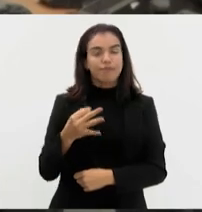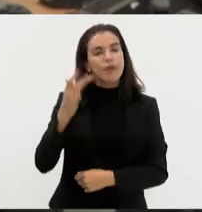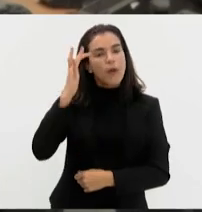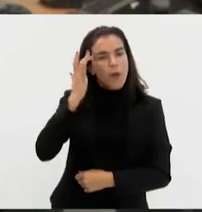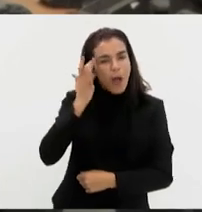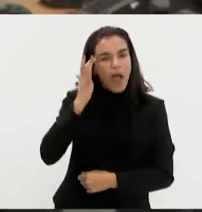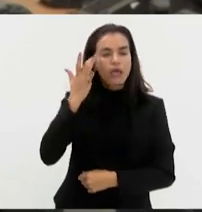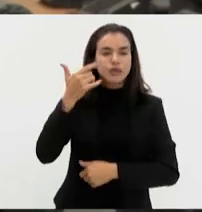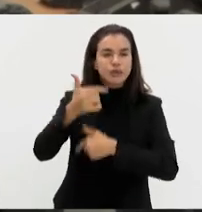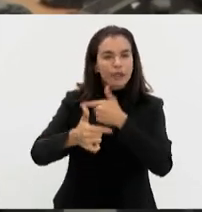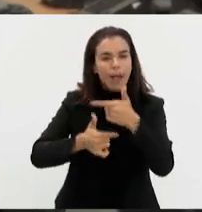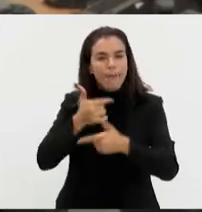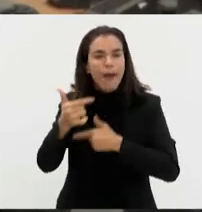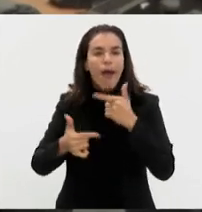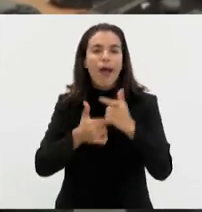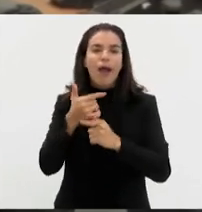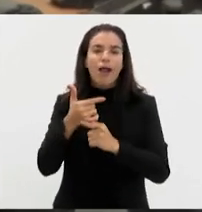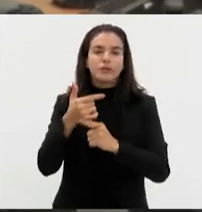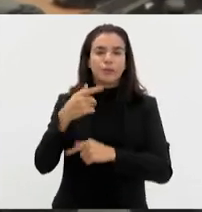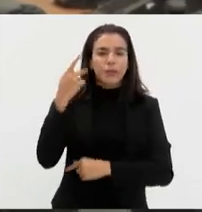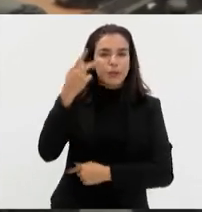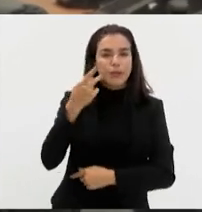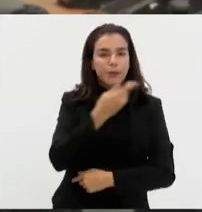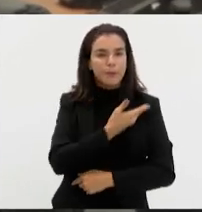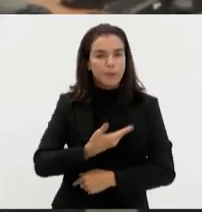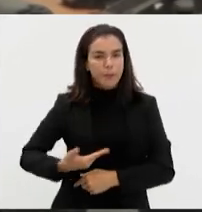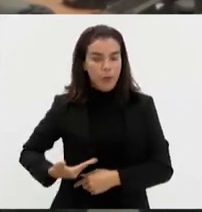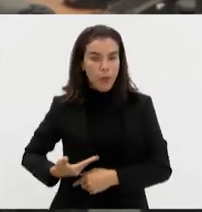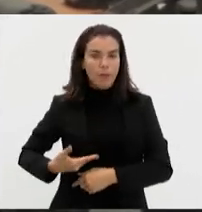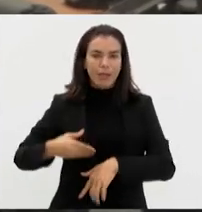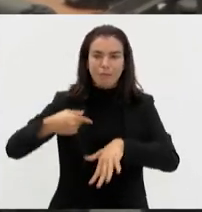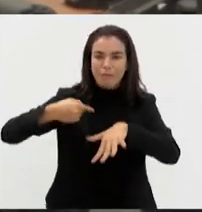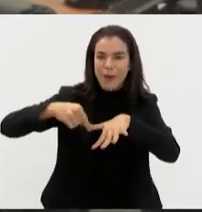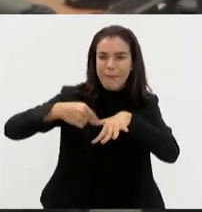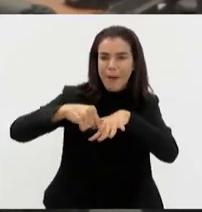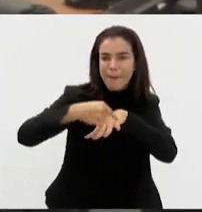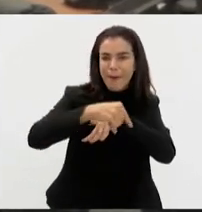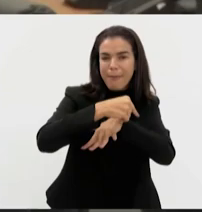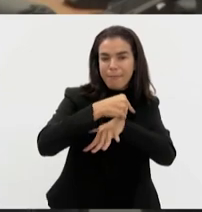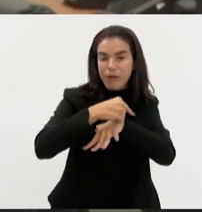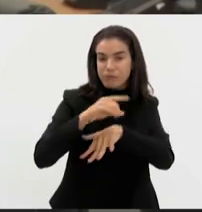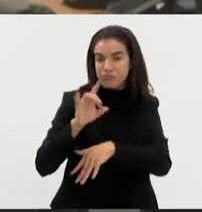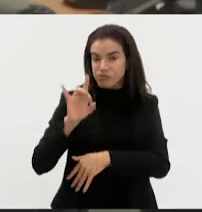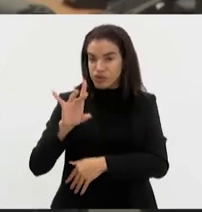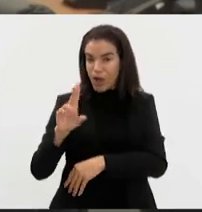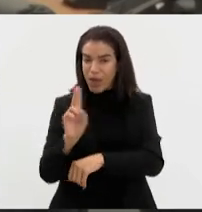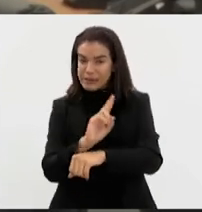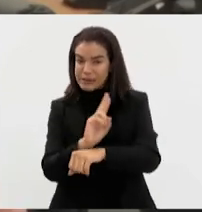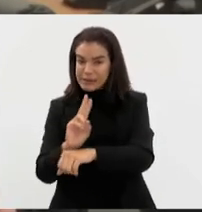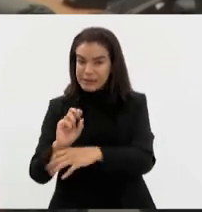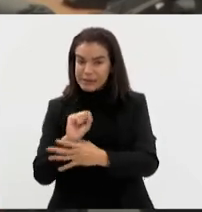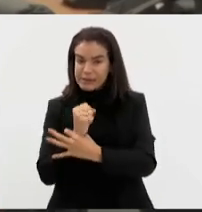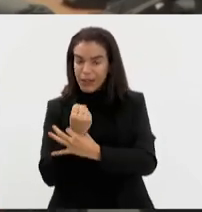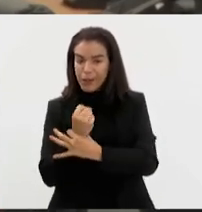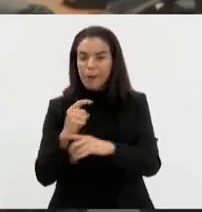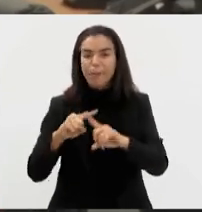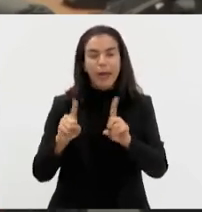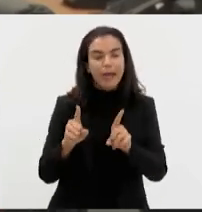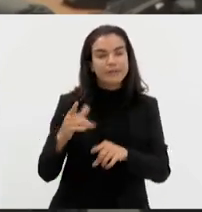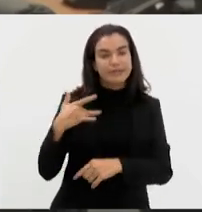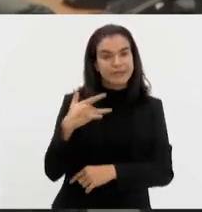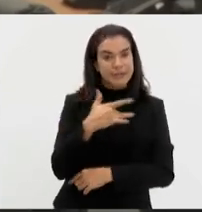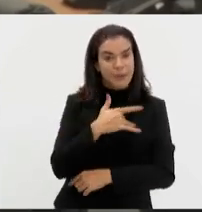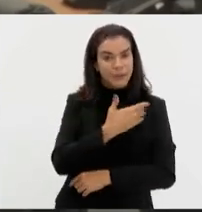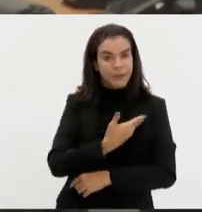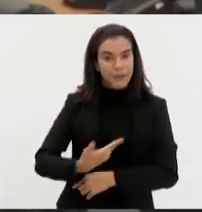dos trabalhos, das políticas públicas que são transversais, não só a parte da segurança, mas a saúde pública,